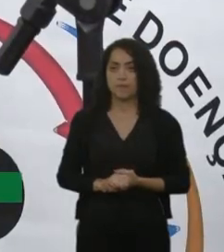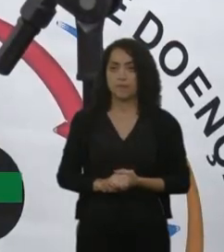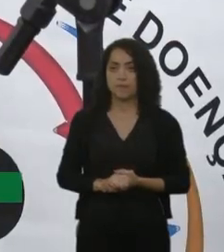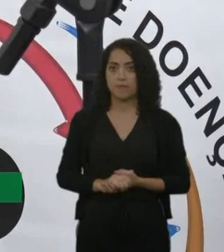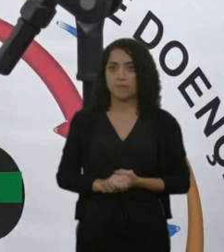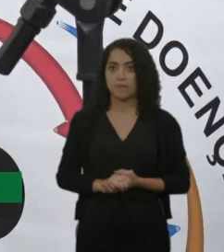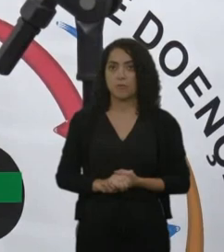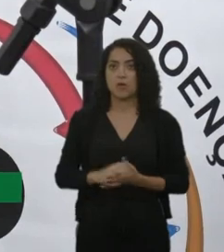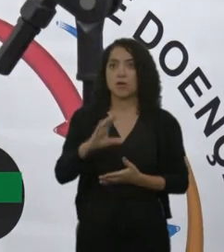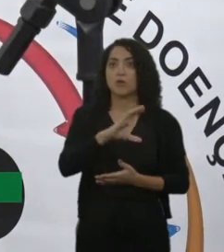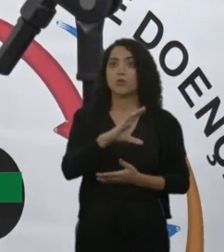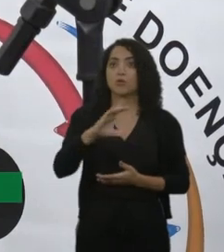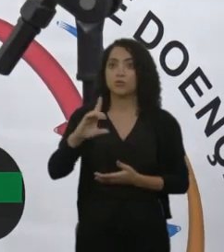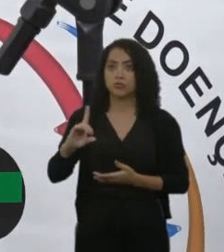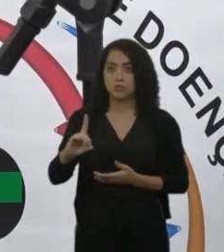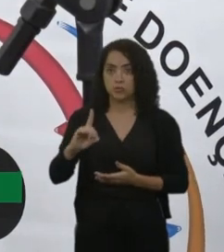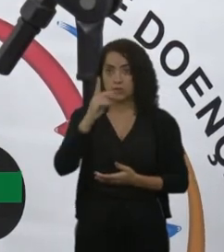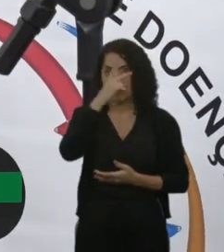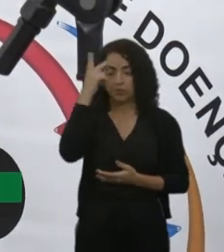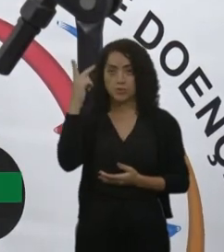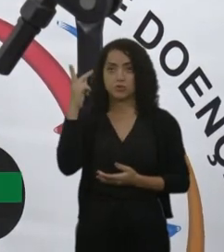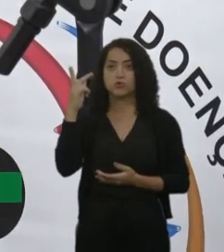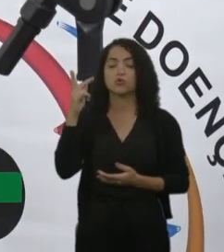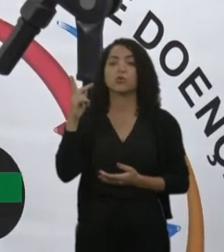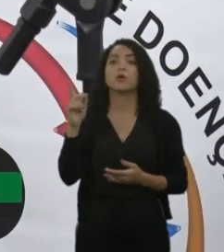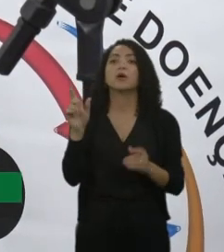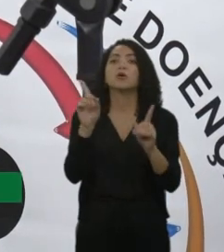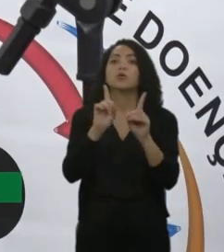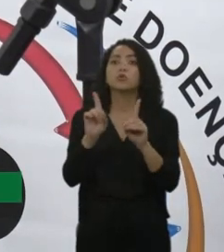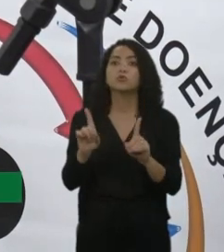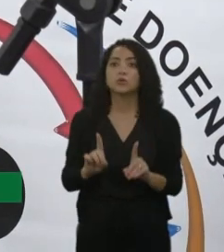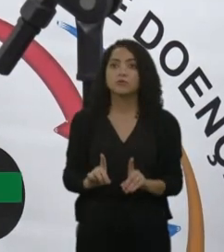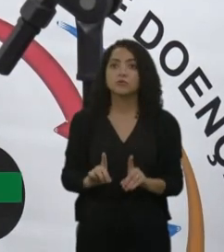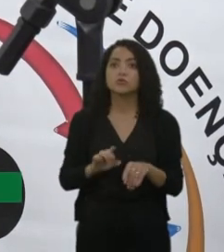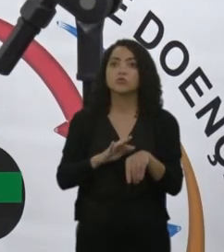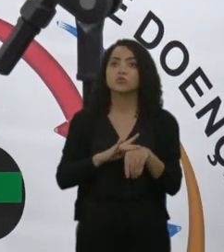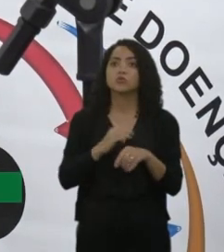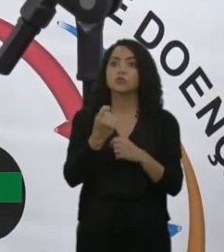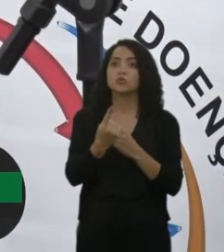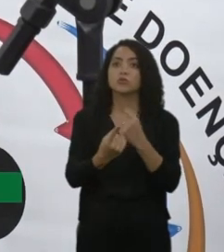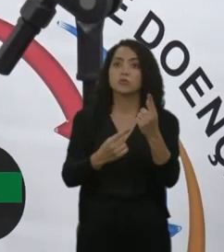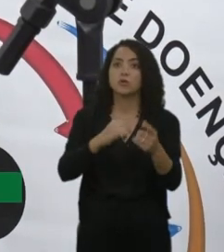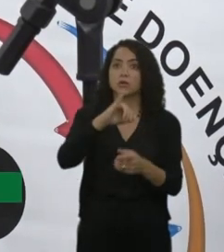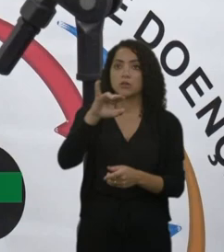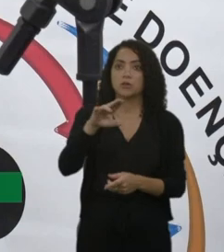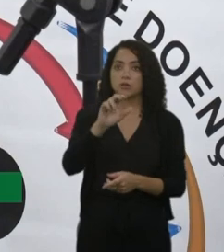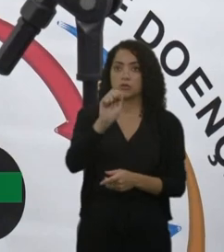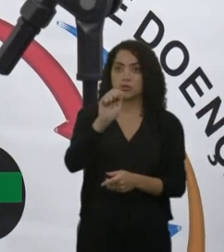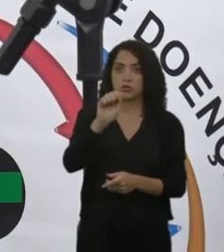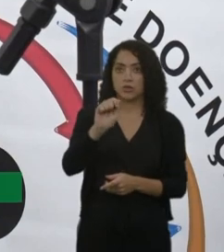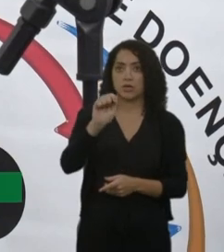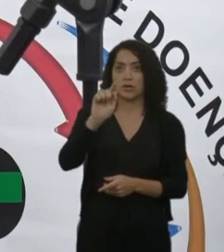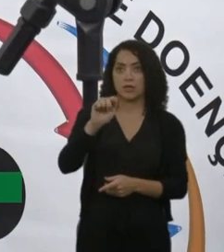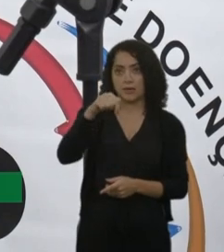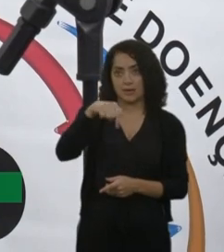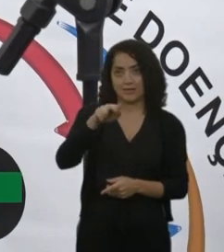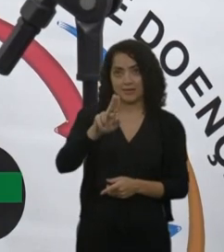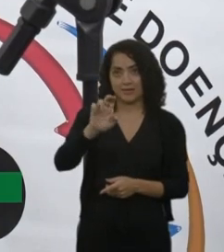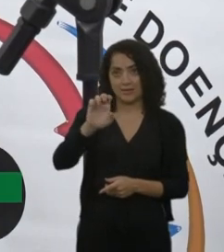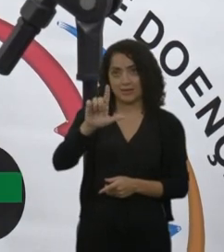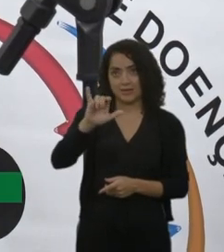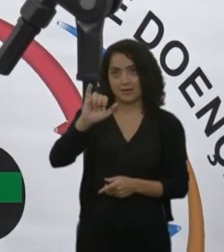Senhora coordenadora da pessoa com deficiência e doenças raras, Jaqueline Reginato. Neste